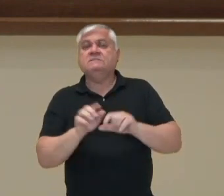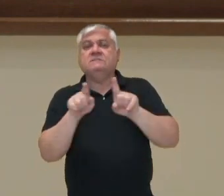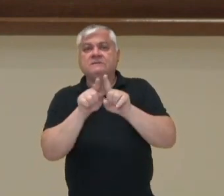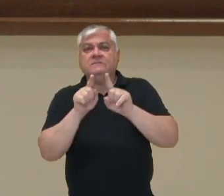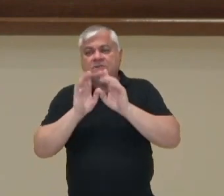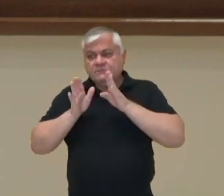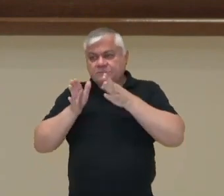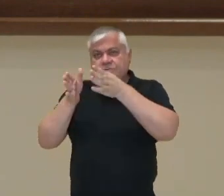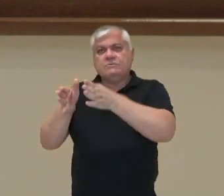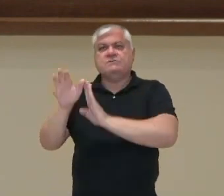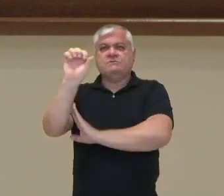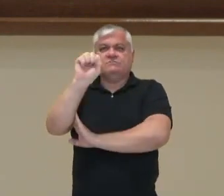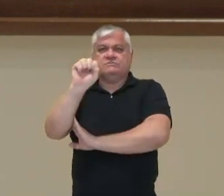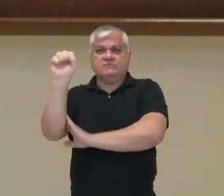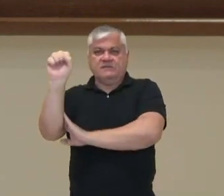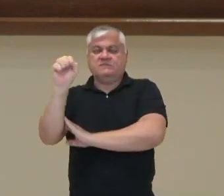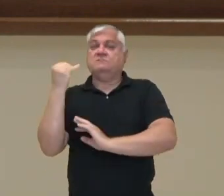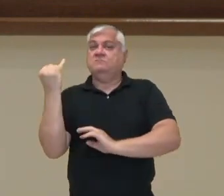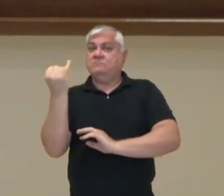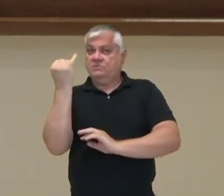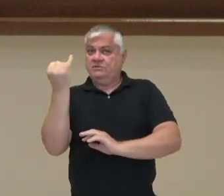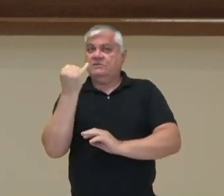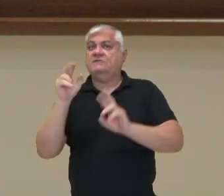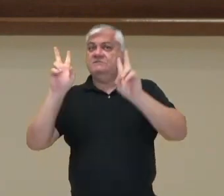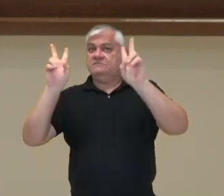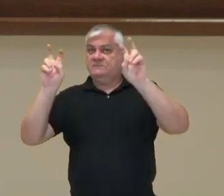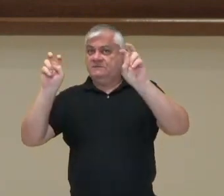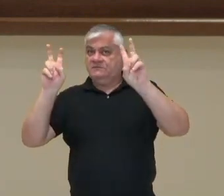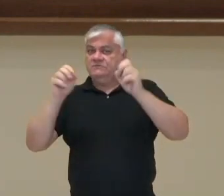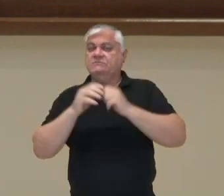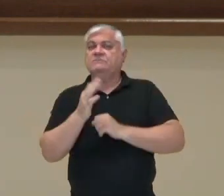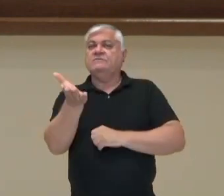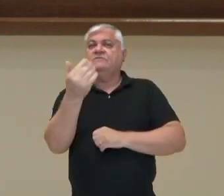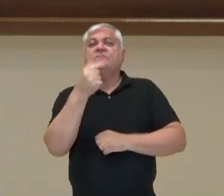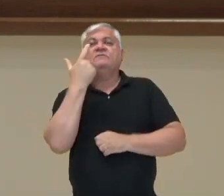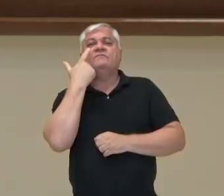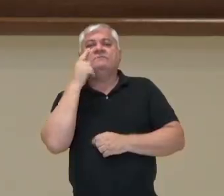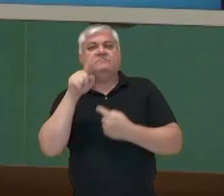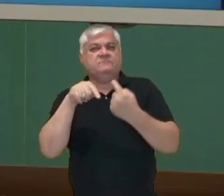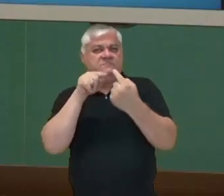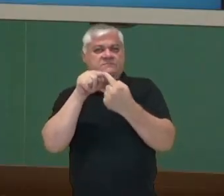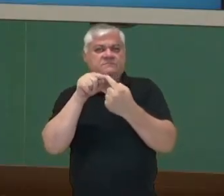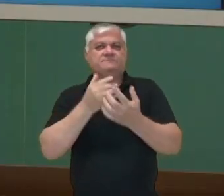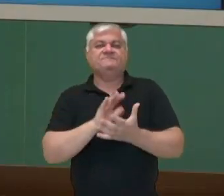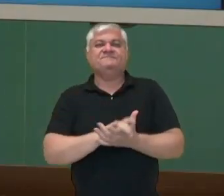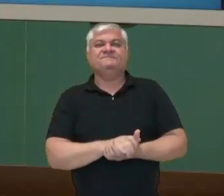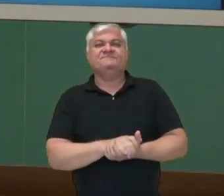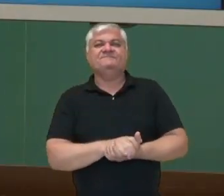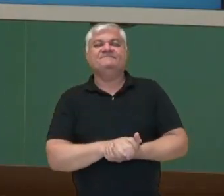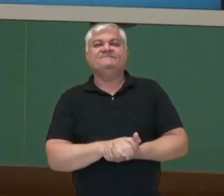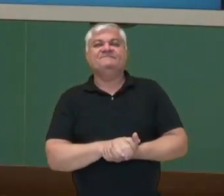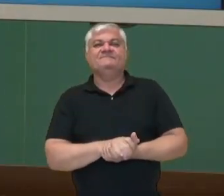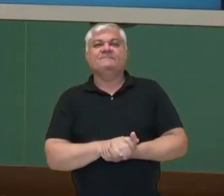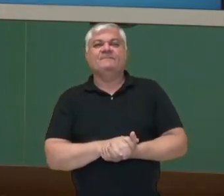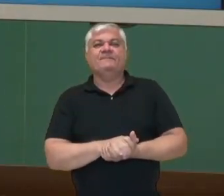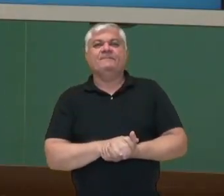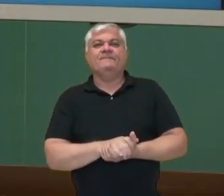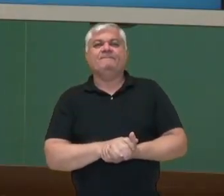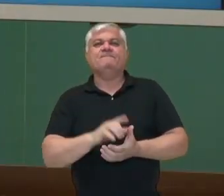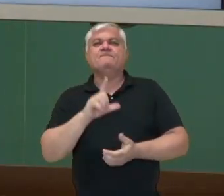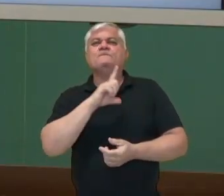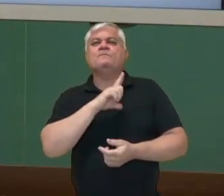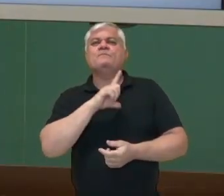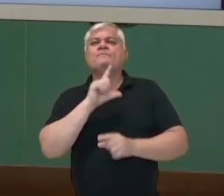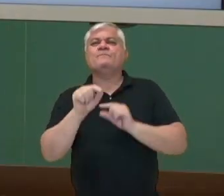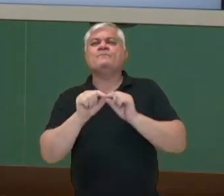específico na região sudeste. Então é bem importante tratar desse assunto e vamos juntos ali ao objetivo da nossa aula de hoje, né? O que nós vamos ter